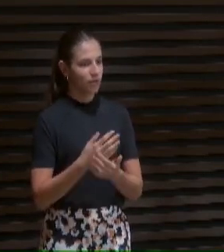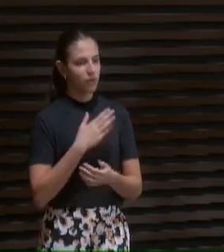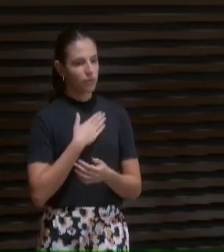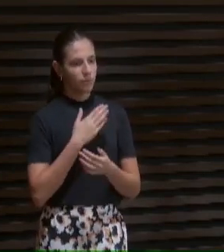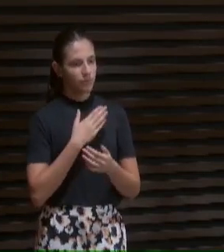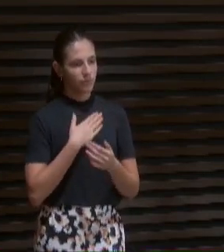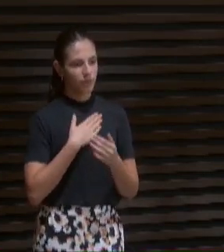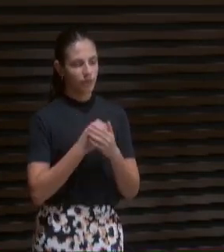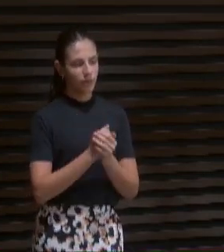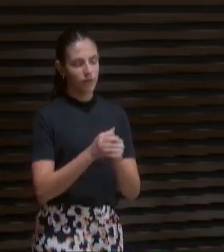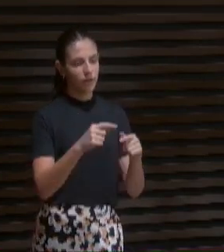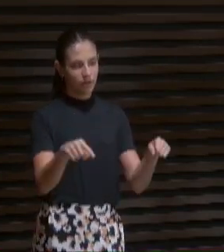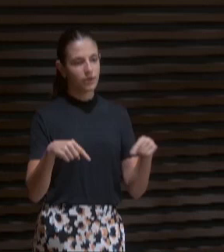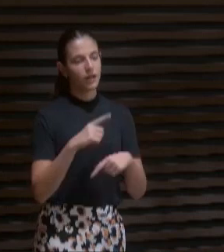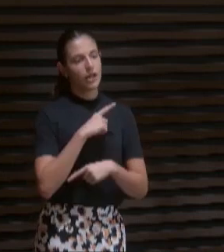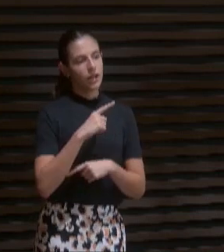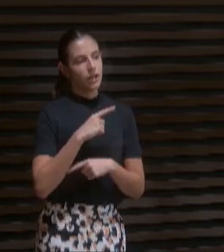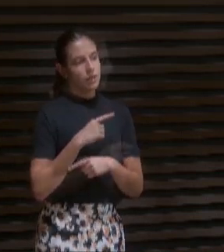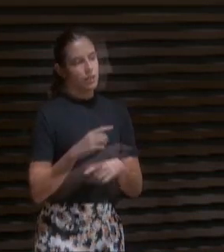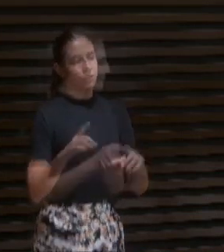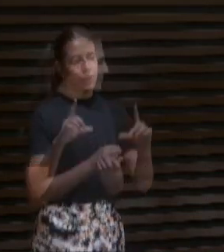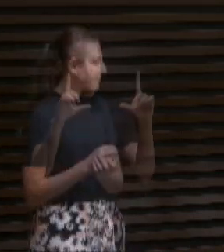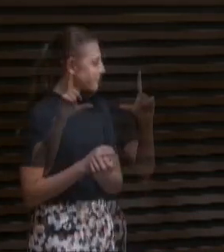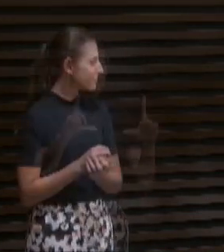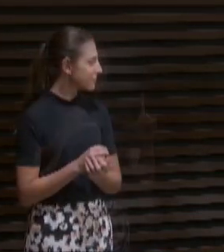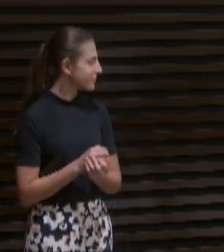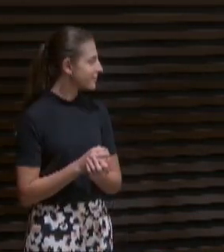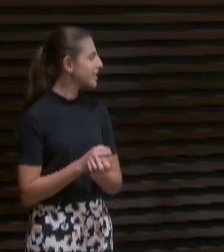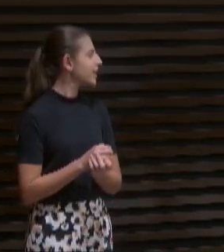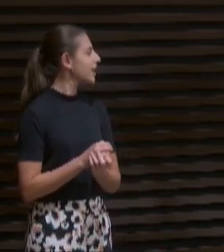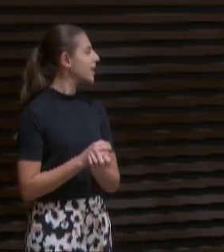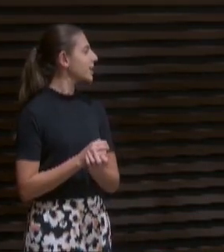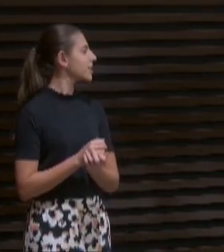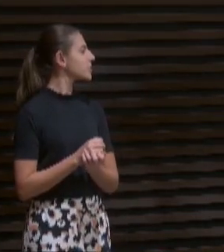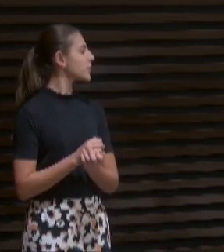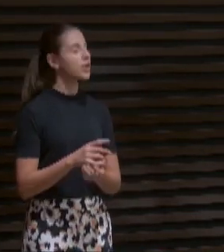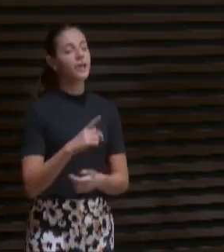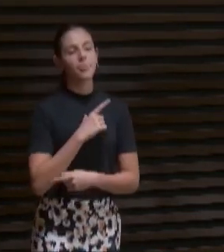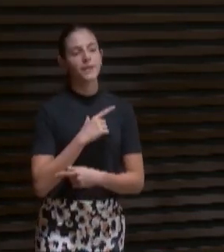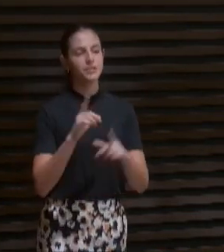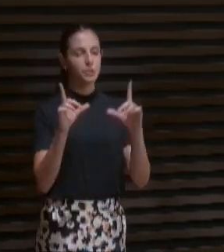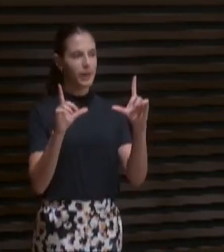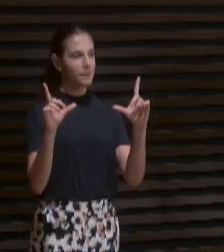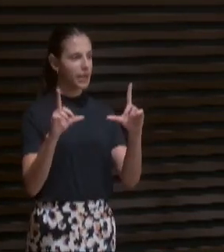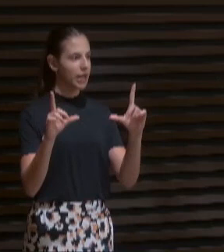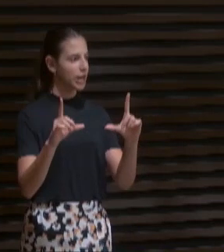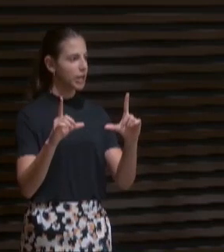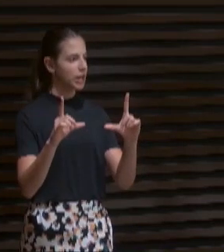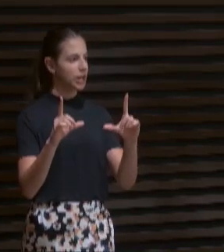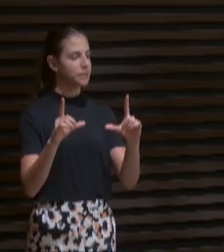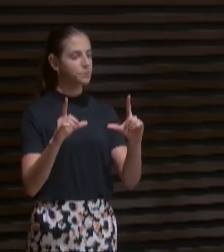gabinete tem uma placa que foi retirada. Havia uma placa no túmulo